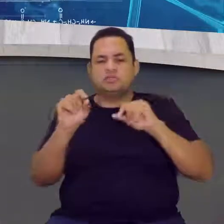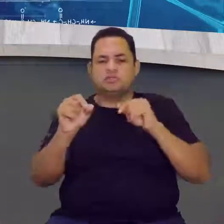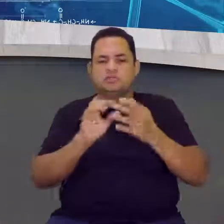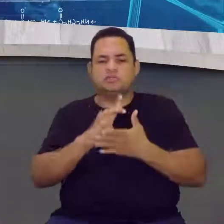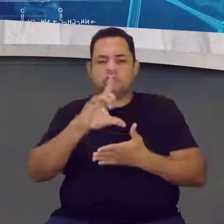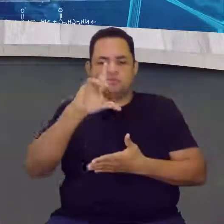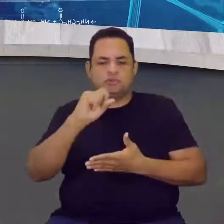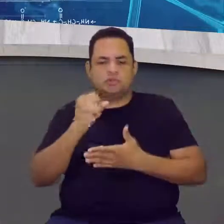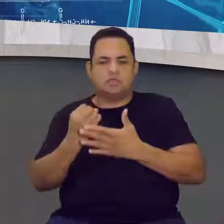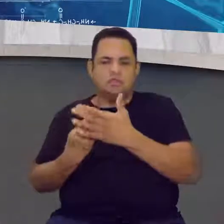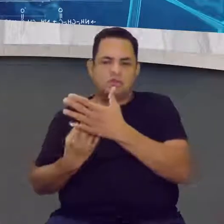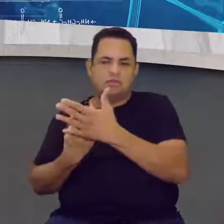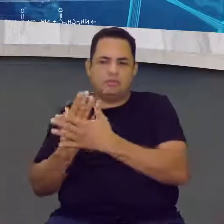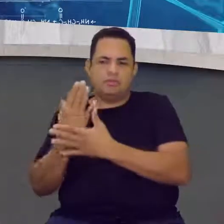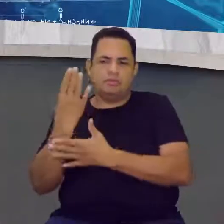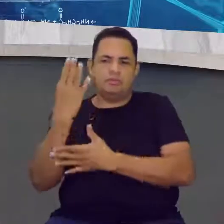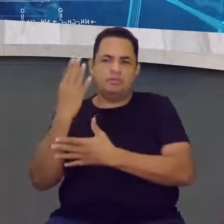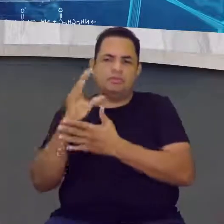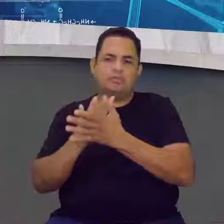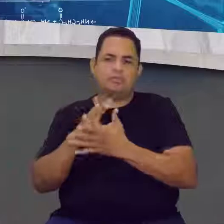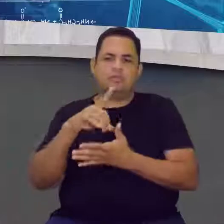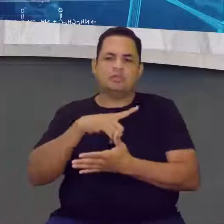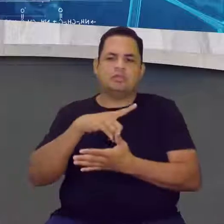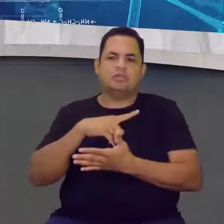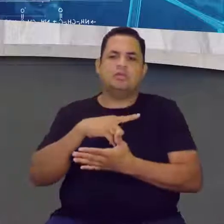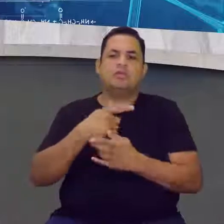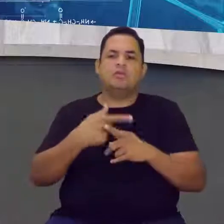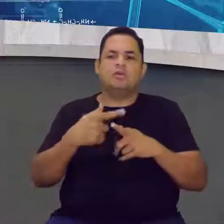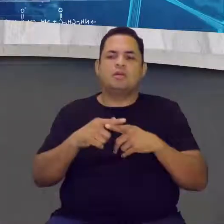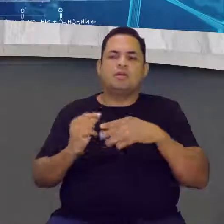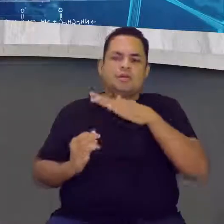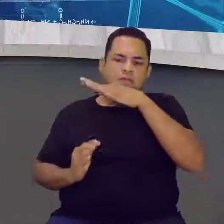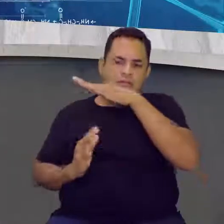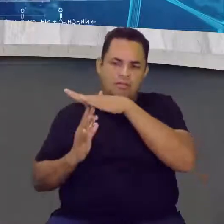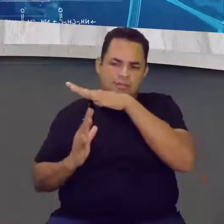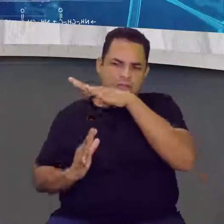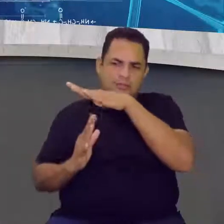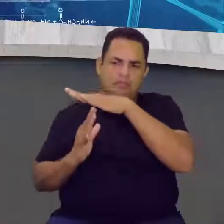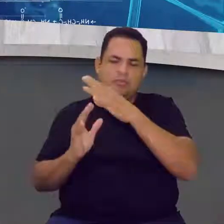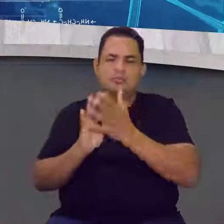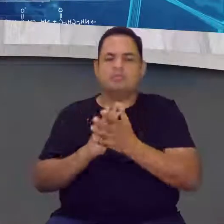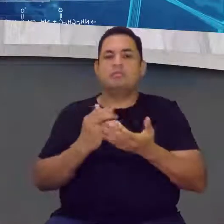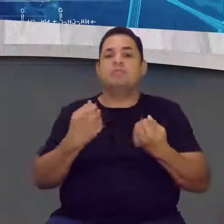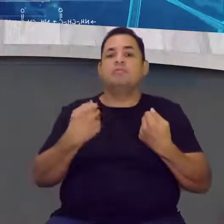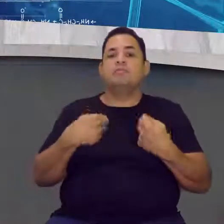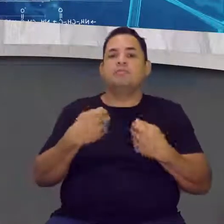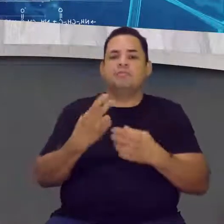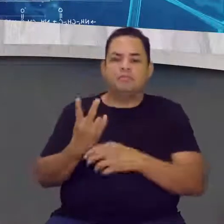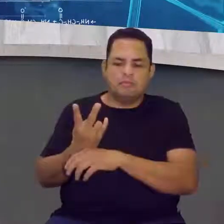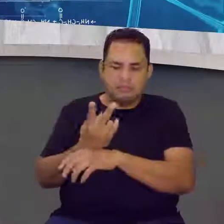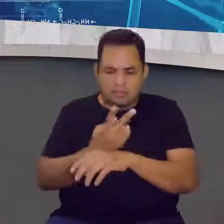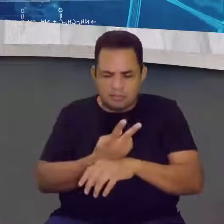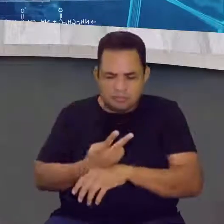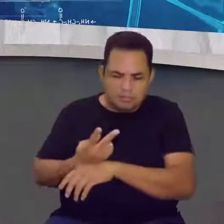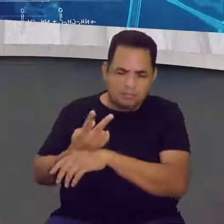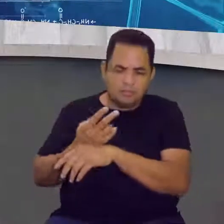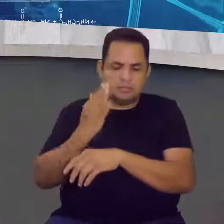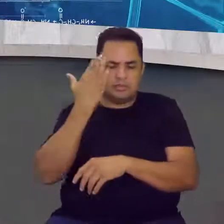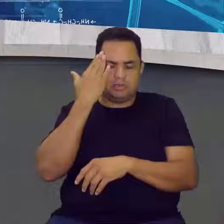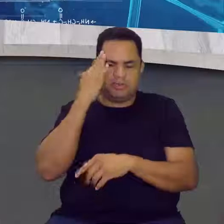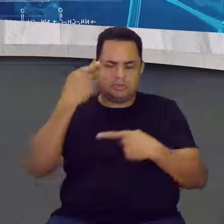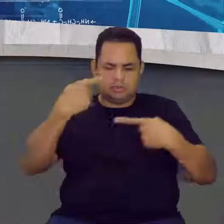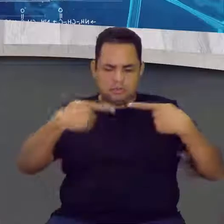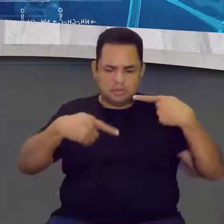a emissão de gases que agravam o efeito estufa. Você sempre tem que buscar entender essas